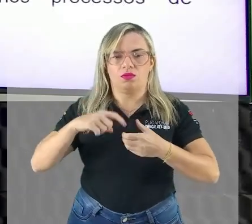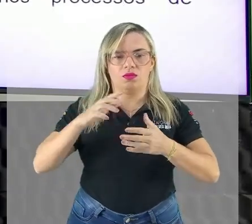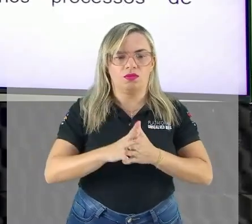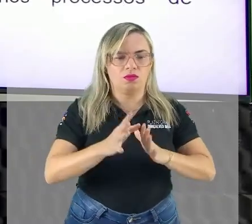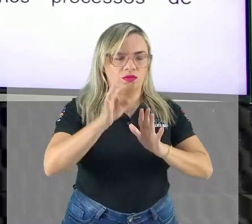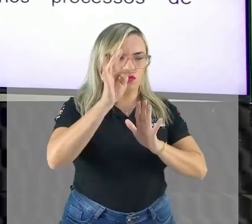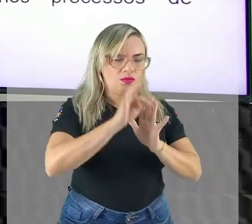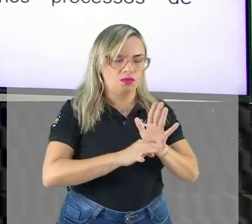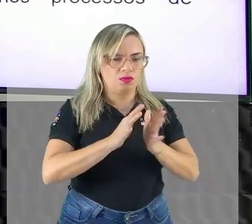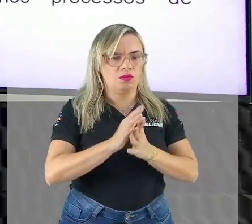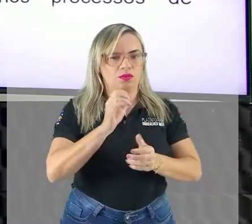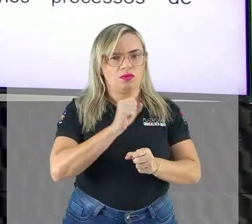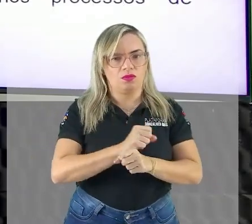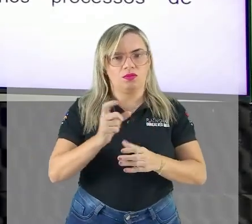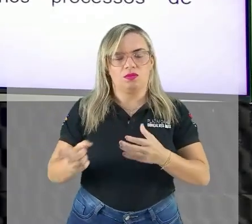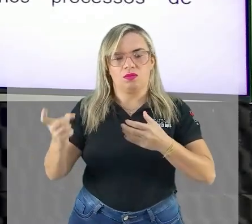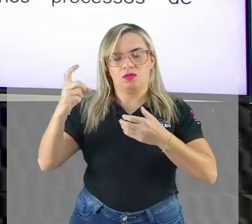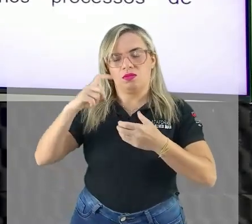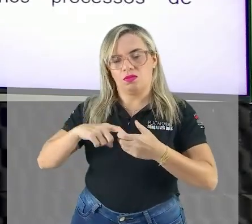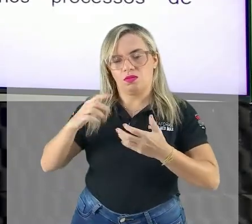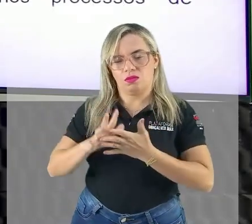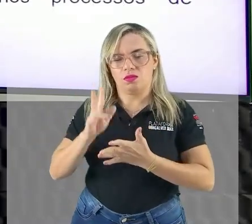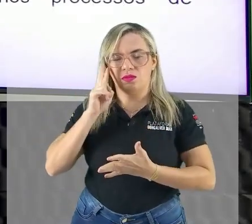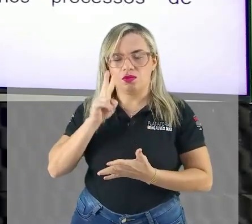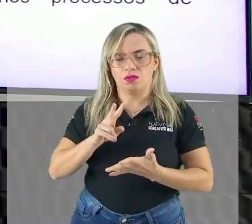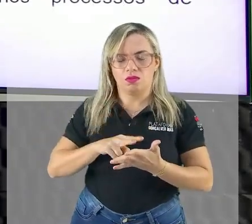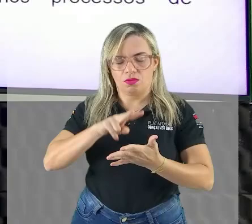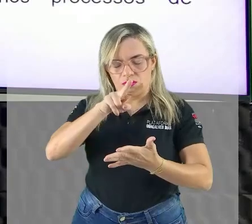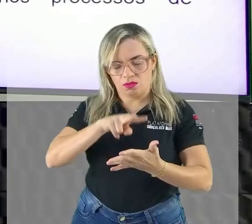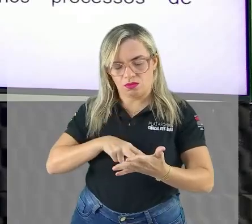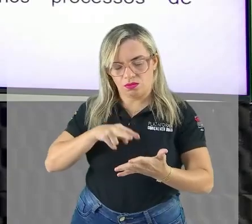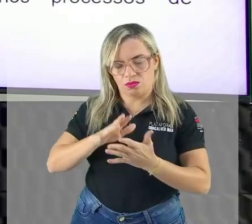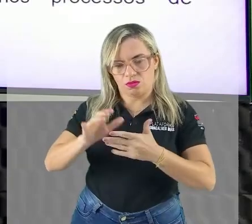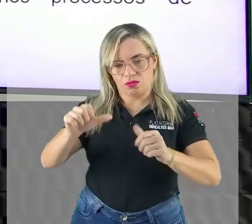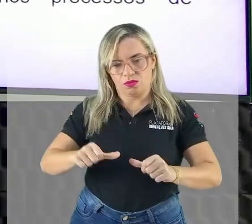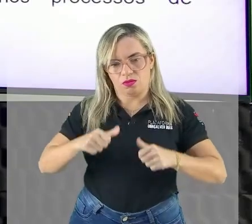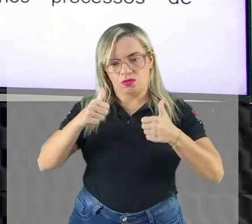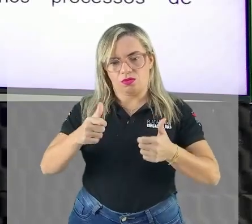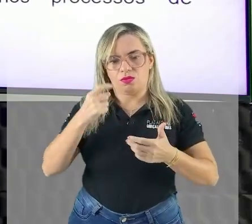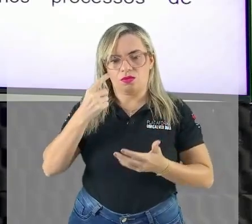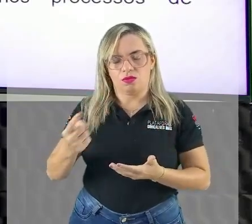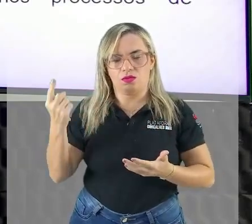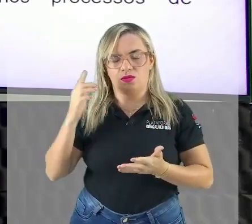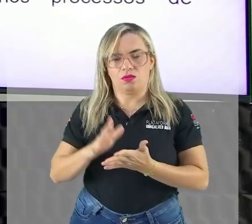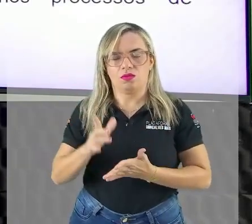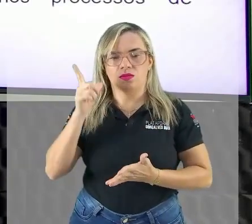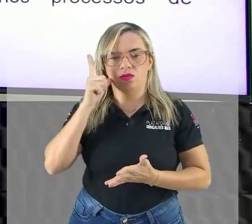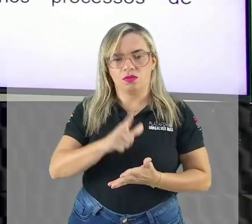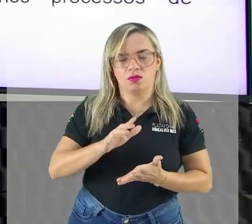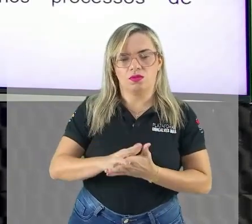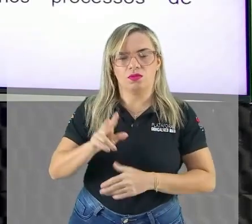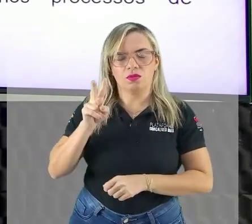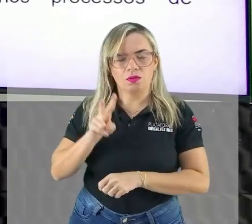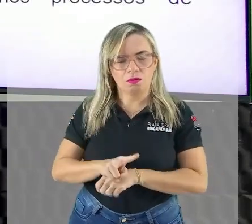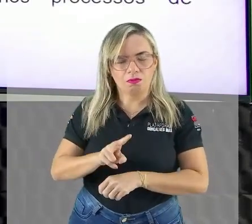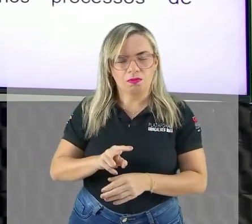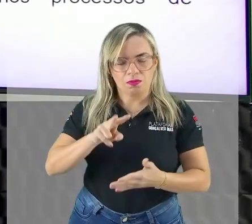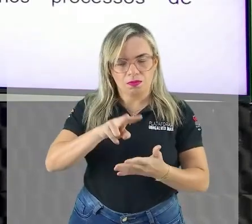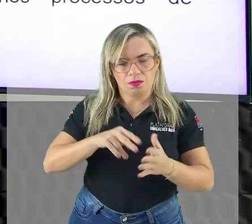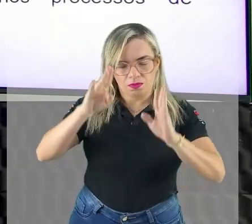Vocês vão pausar e vão voltar no texto e ver qual é essa visão positiva que a gente consegue verificar no